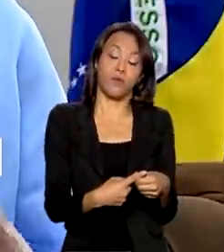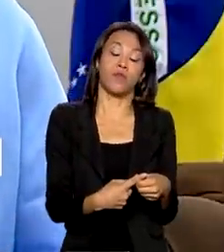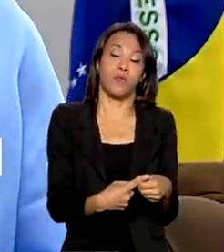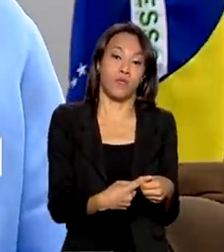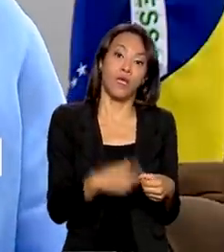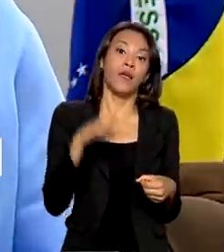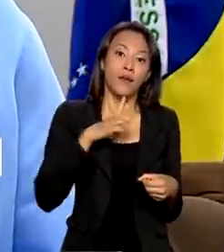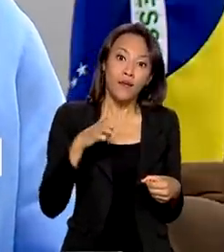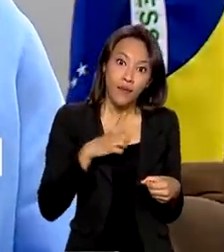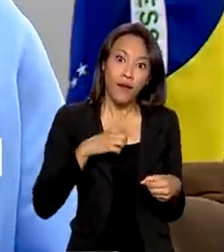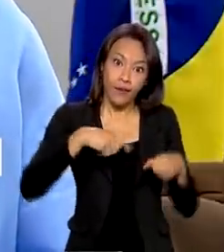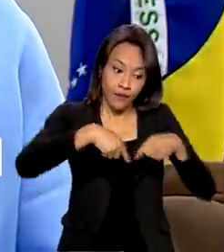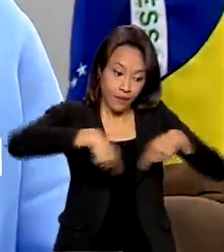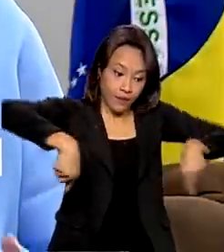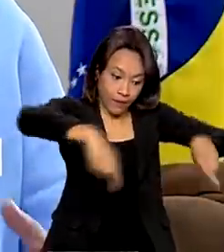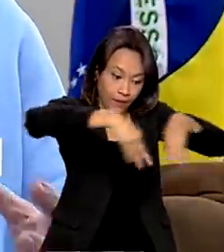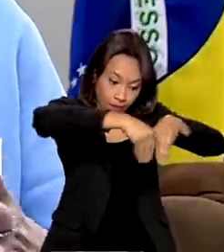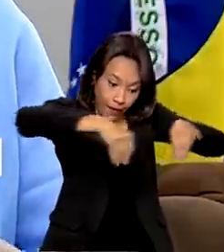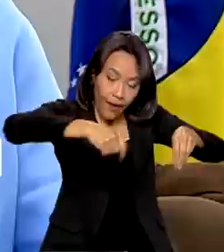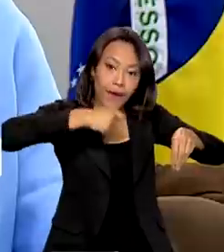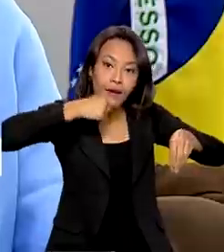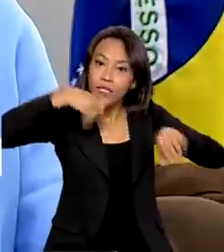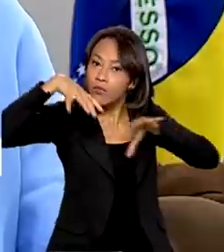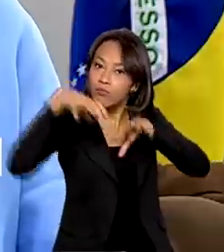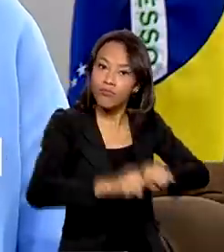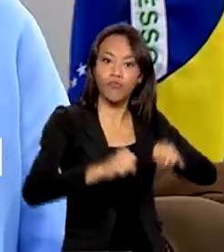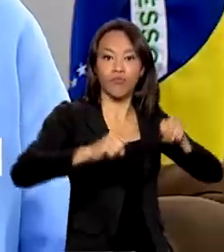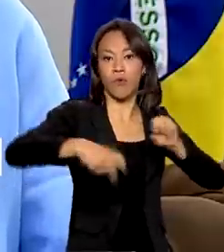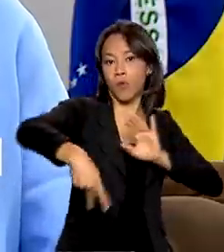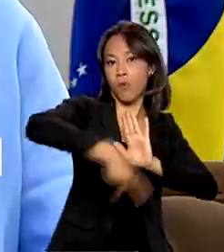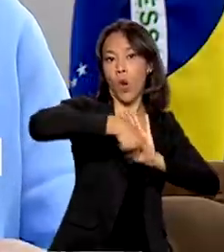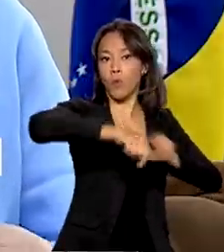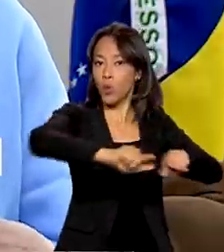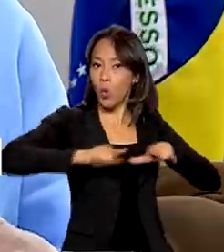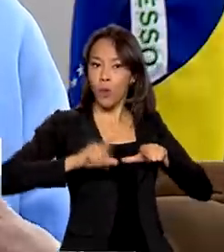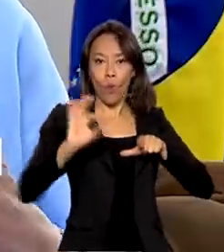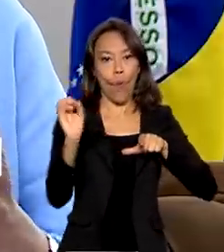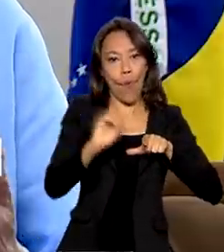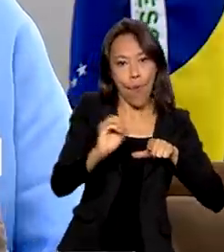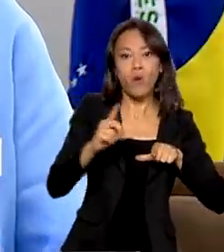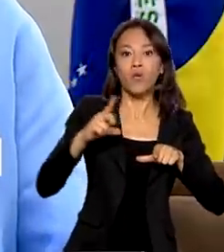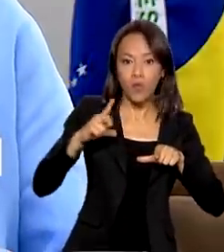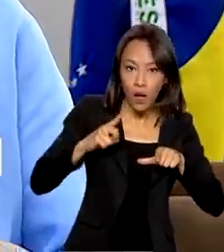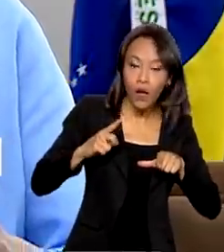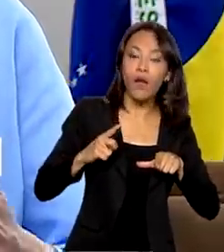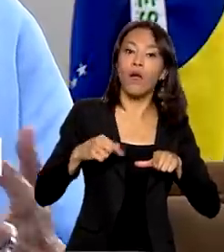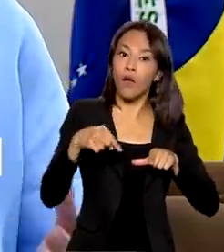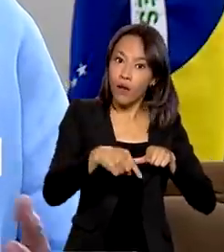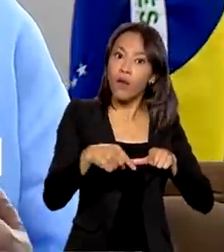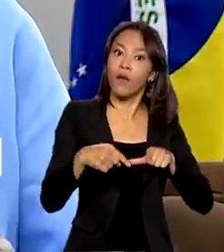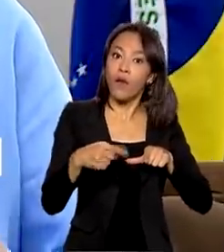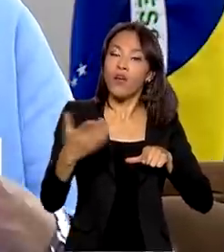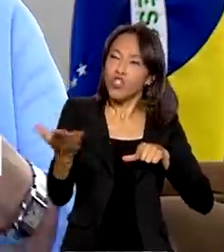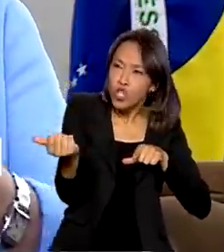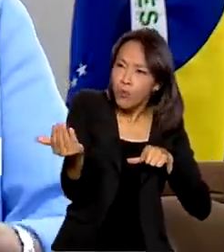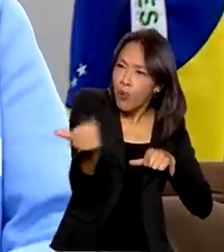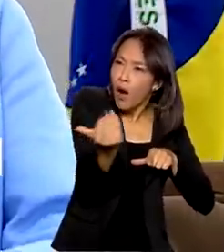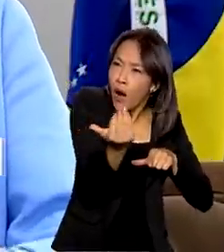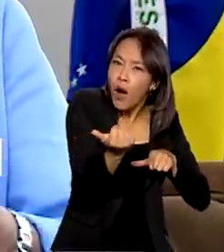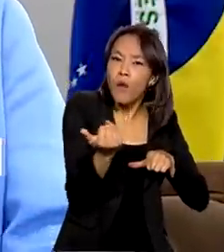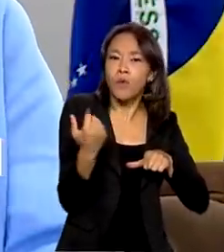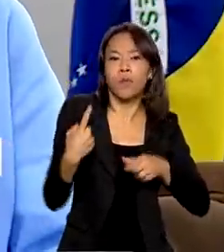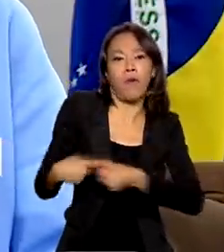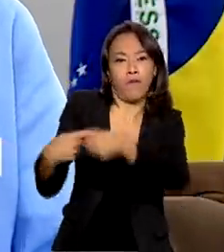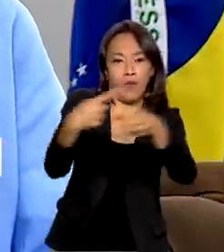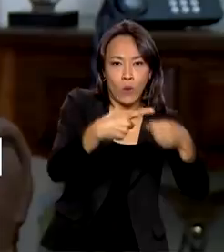tem terra a nossa nossa é trouxemos aí todas essas prefeituras